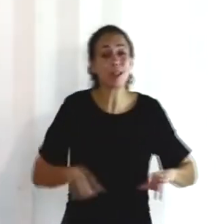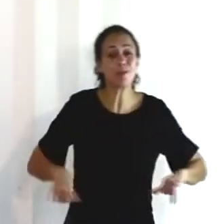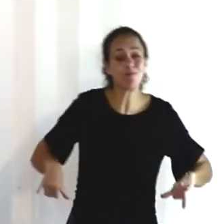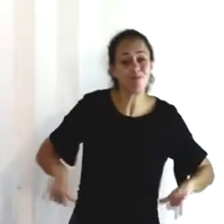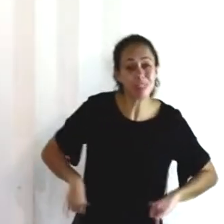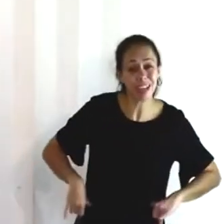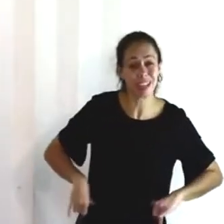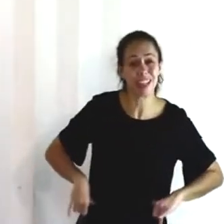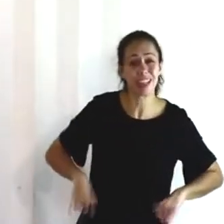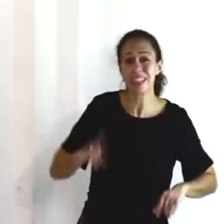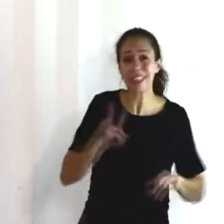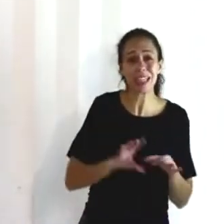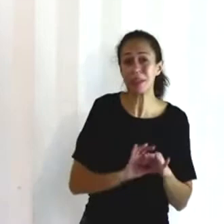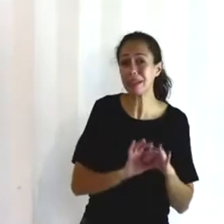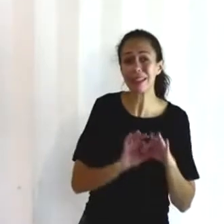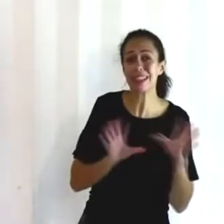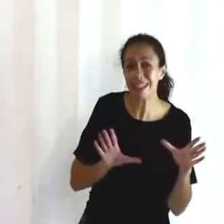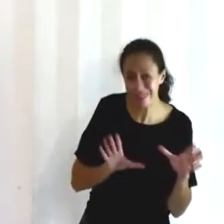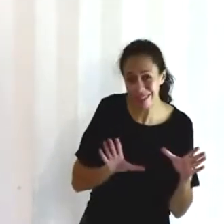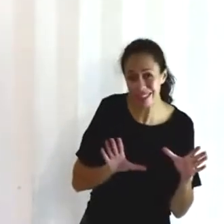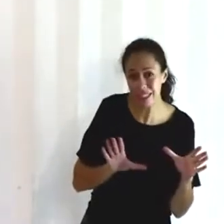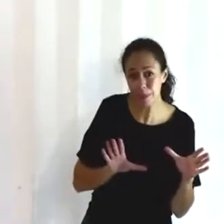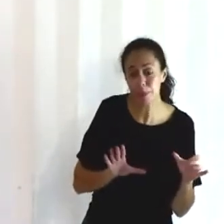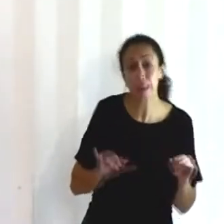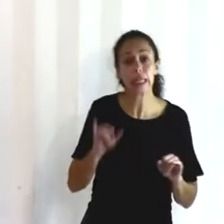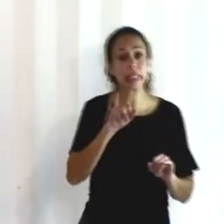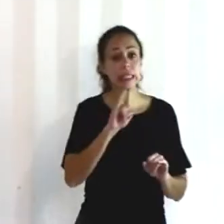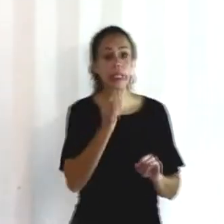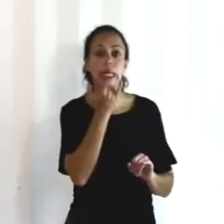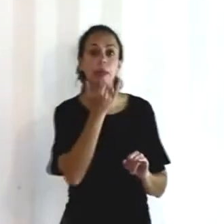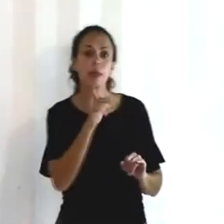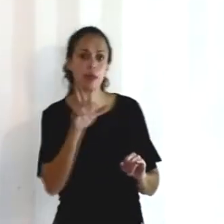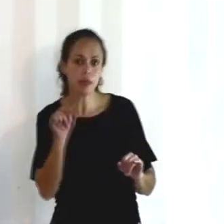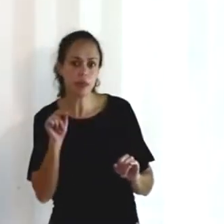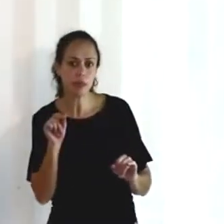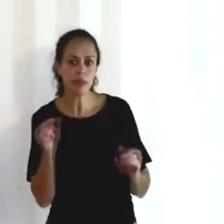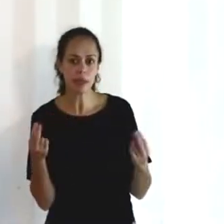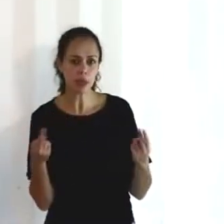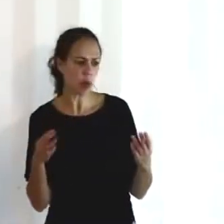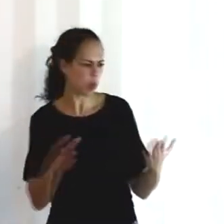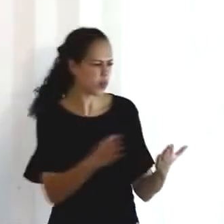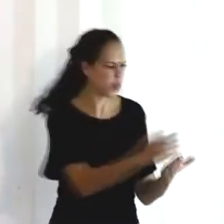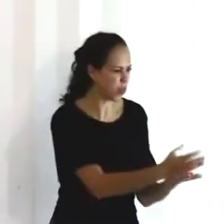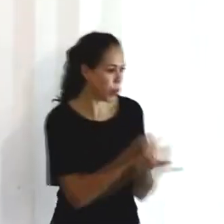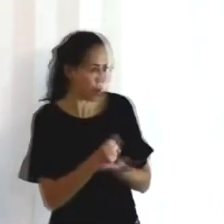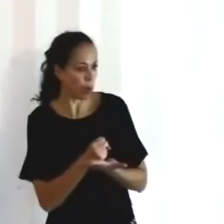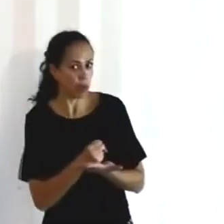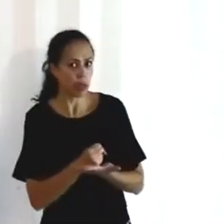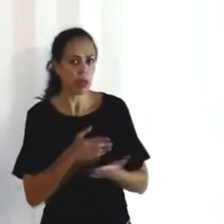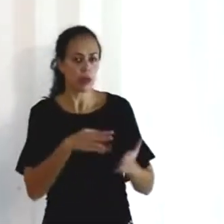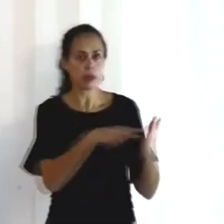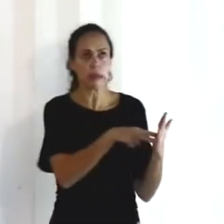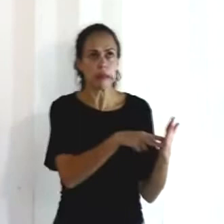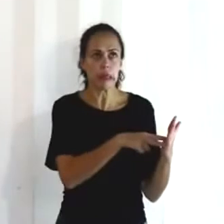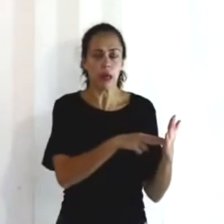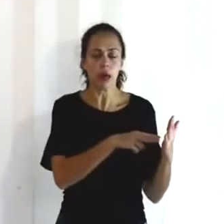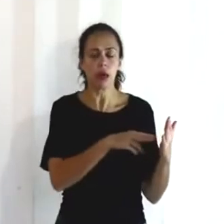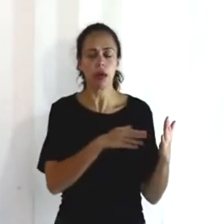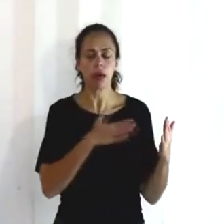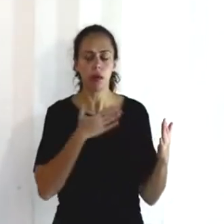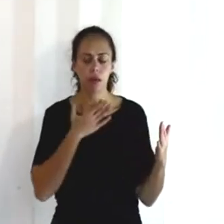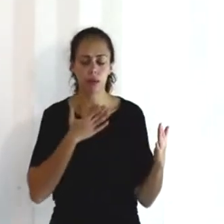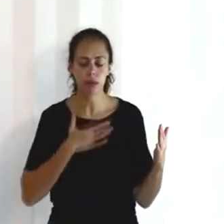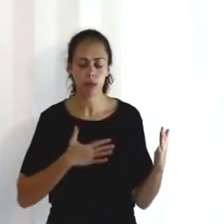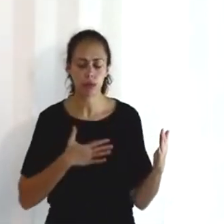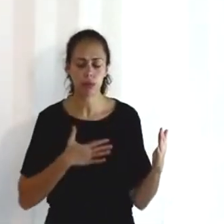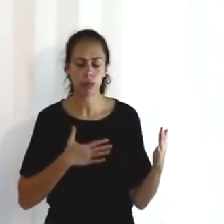do perdão amarra, prende, faz muito mal. Deixa eu lhes dizer isso de maneira introdutória